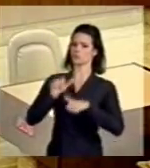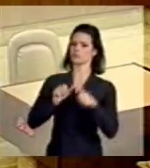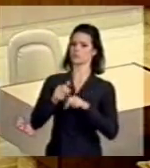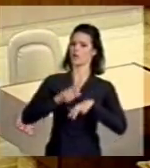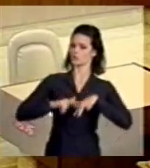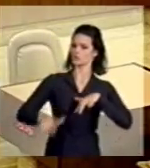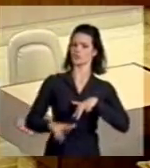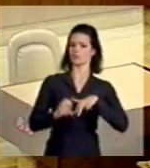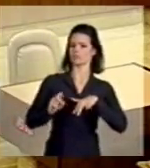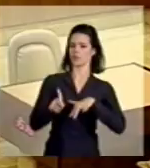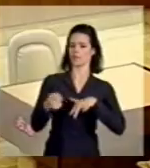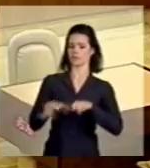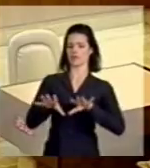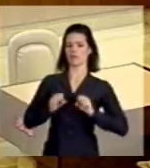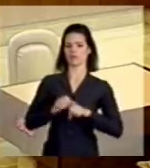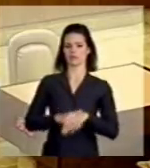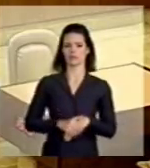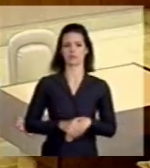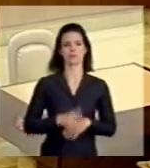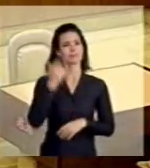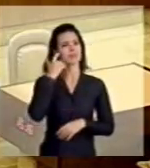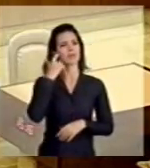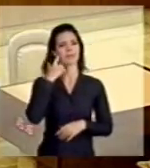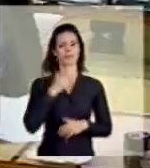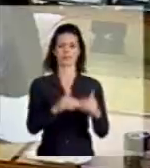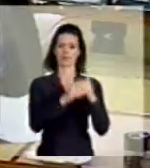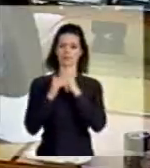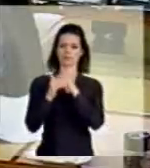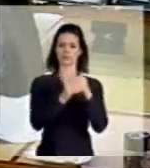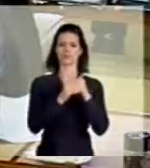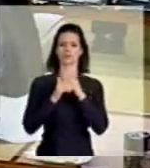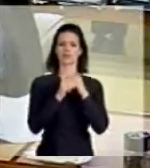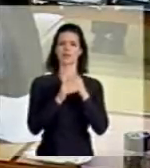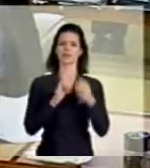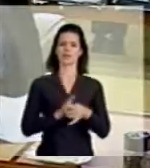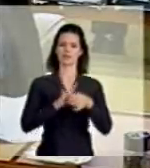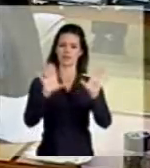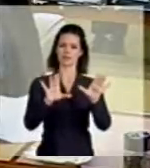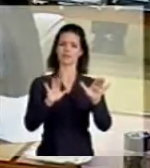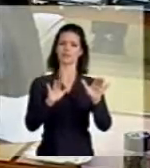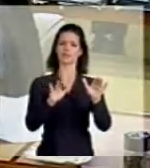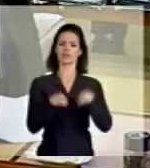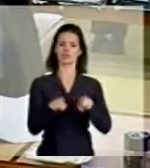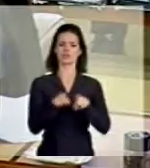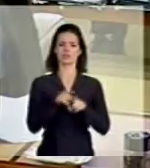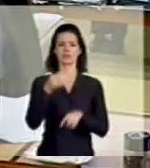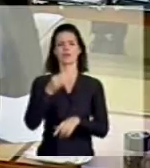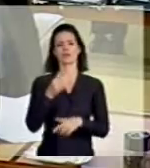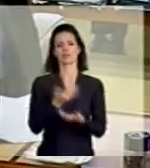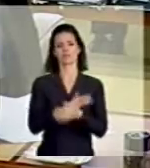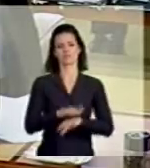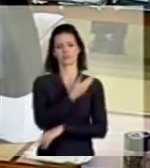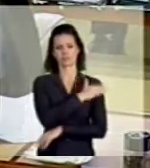Presidente, entendo, com base nos princípios da igualdade, da liberdade, de autodesenvolvimento e da não discriminação por razão de orientação